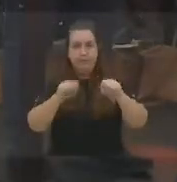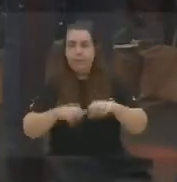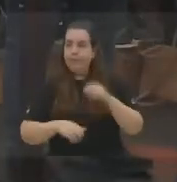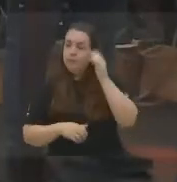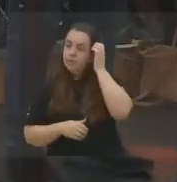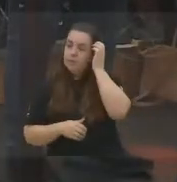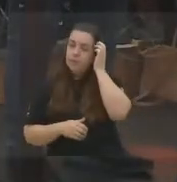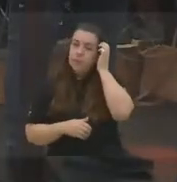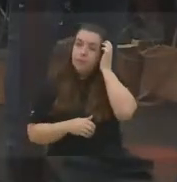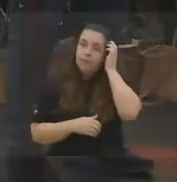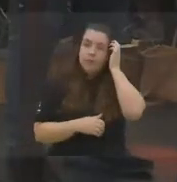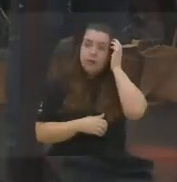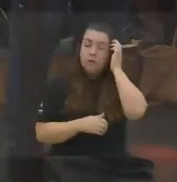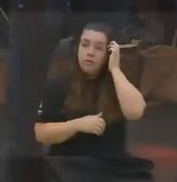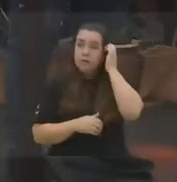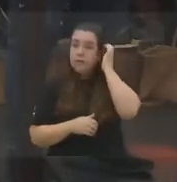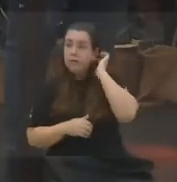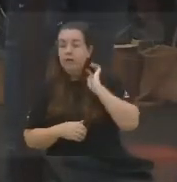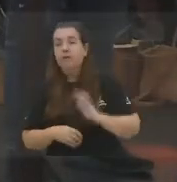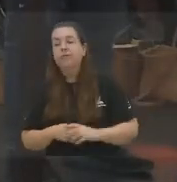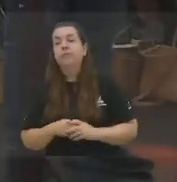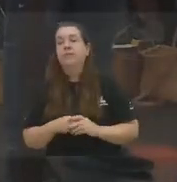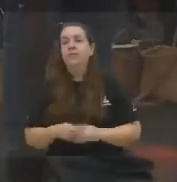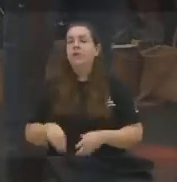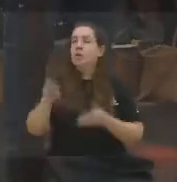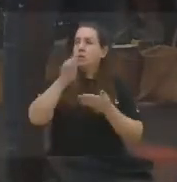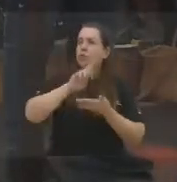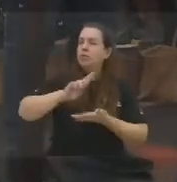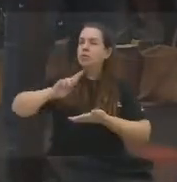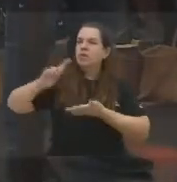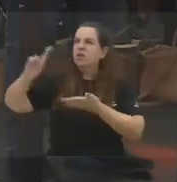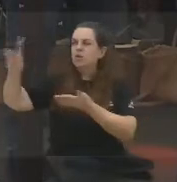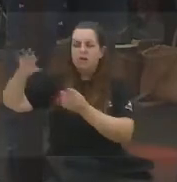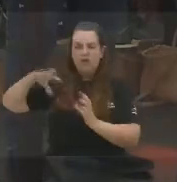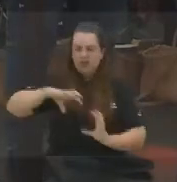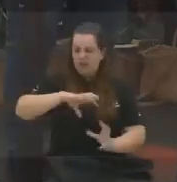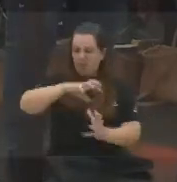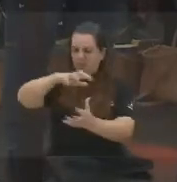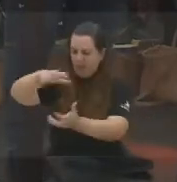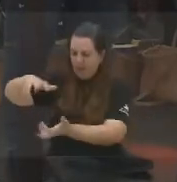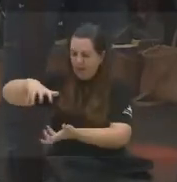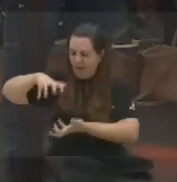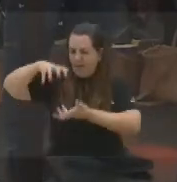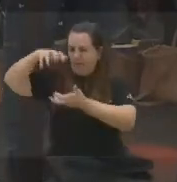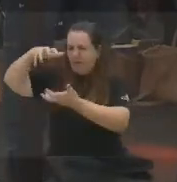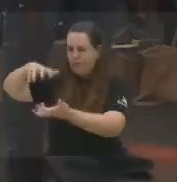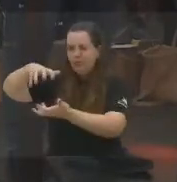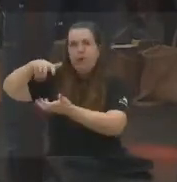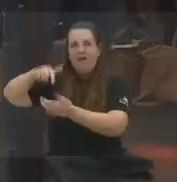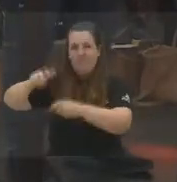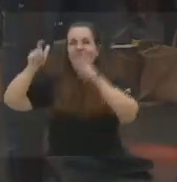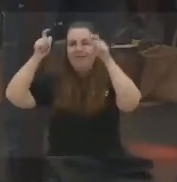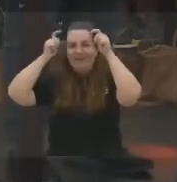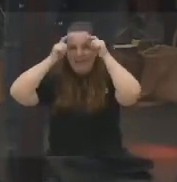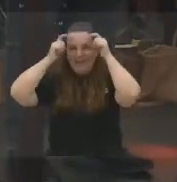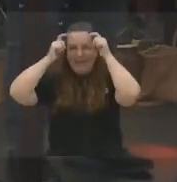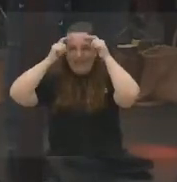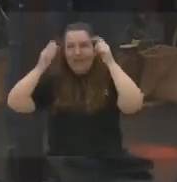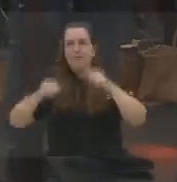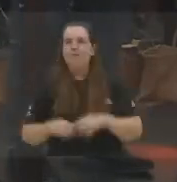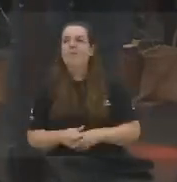O Senhor é o grande Rei de toda a